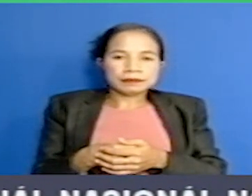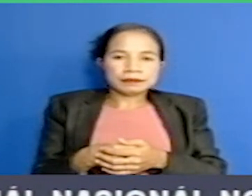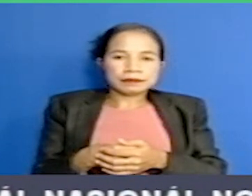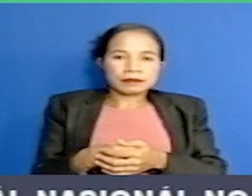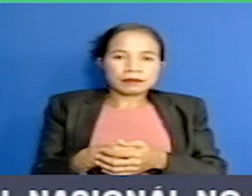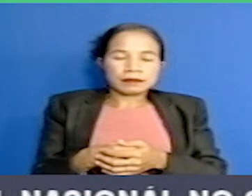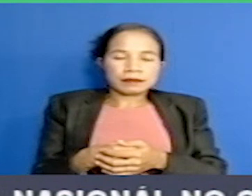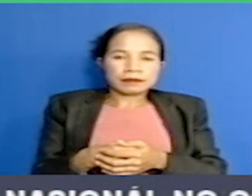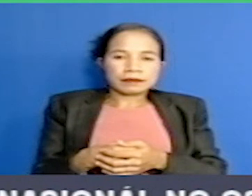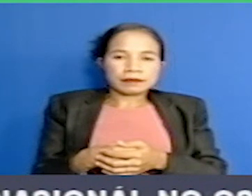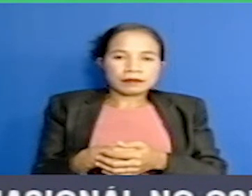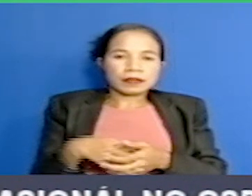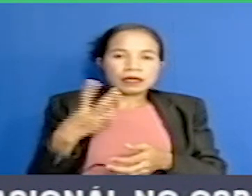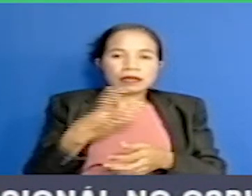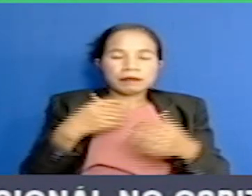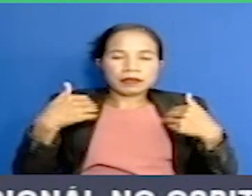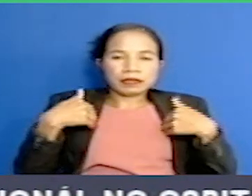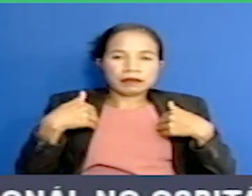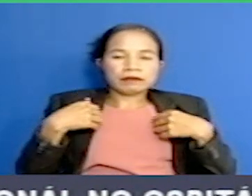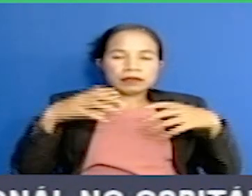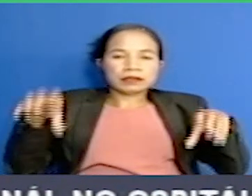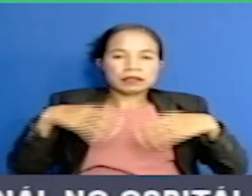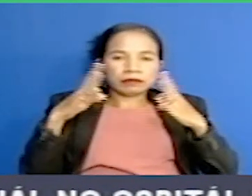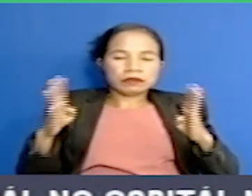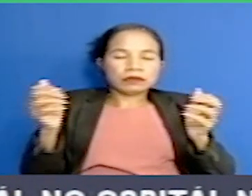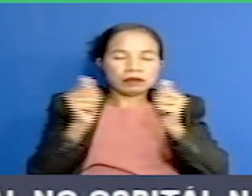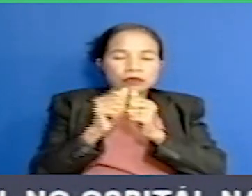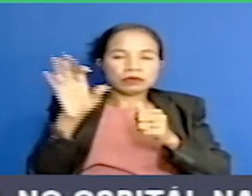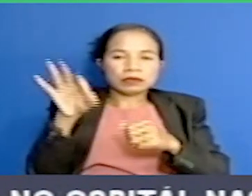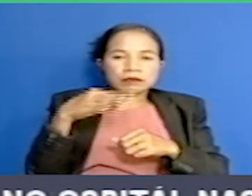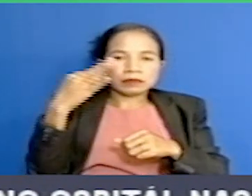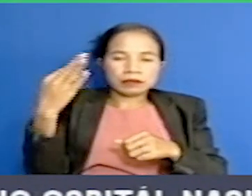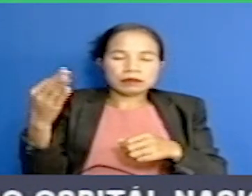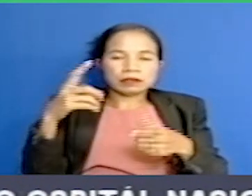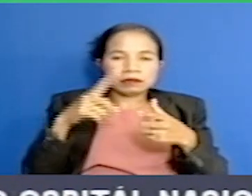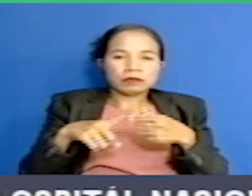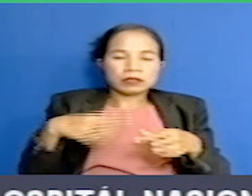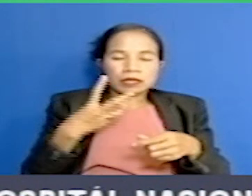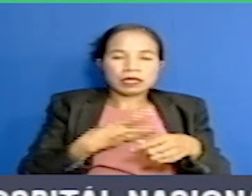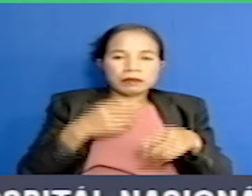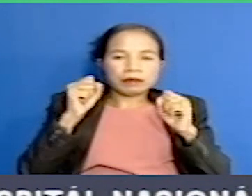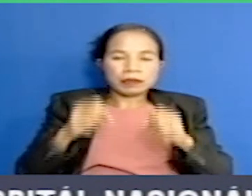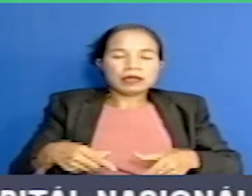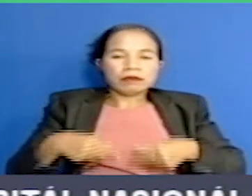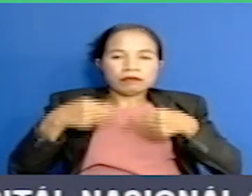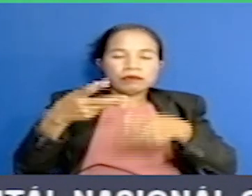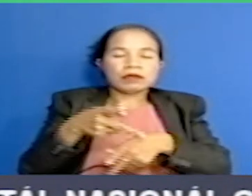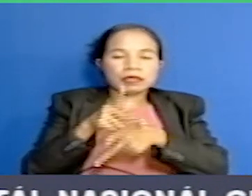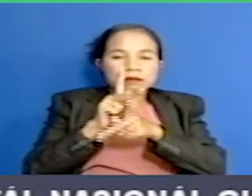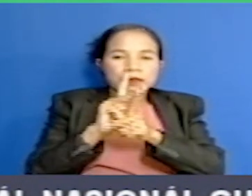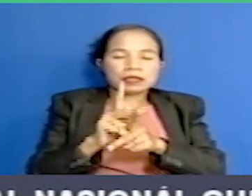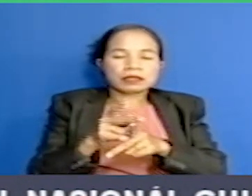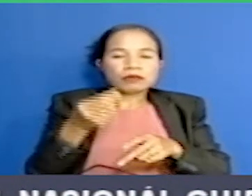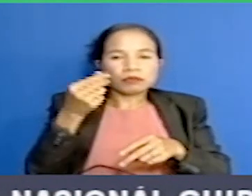una a mi hija está famoso sanción sia e depois a mi bele fo una crédito